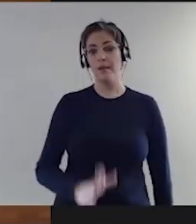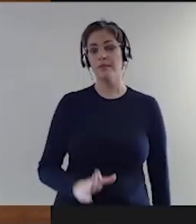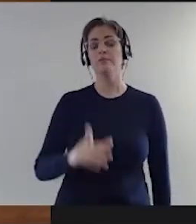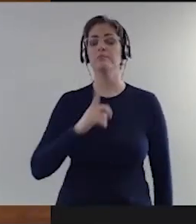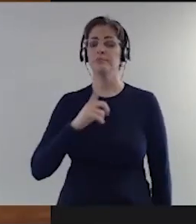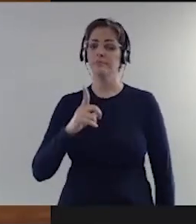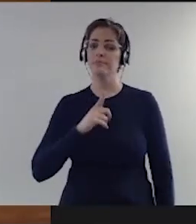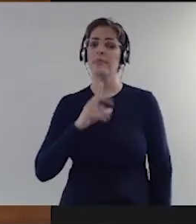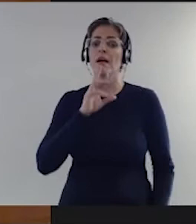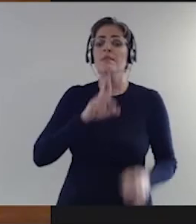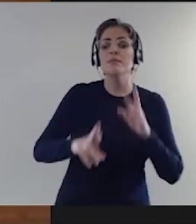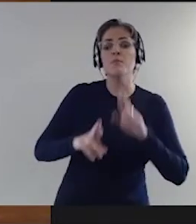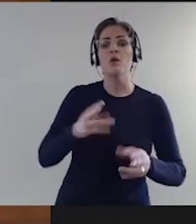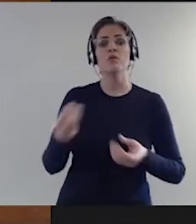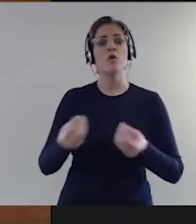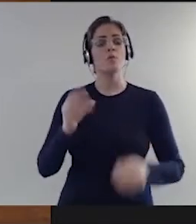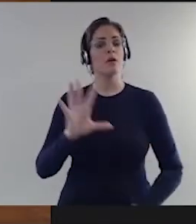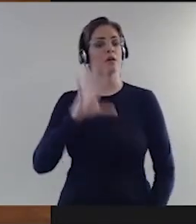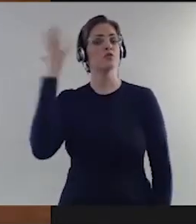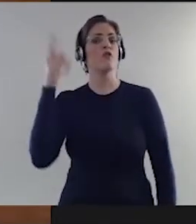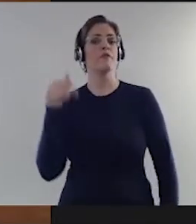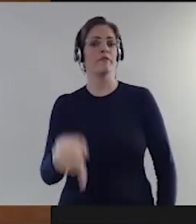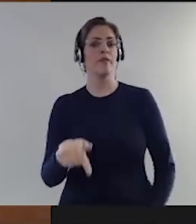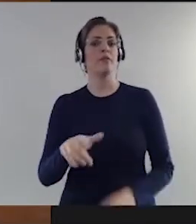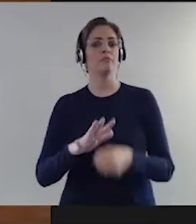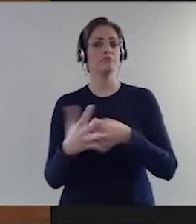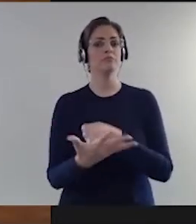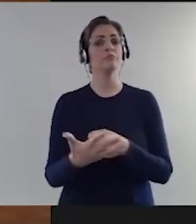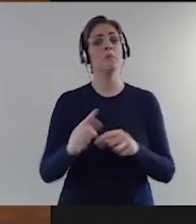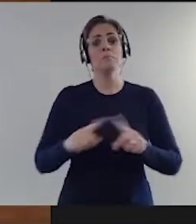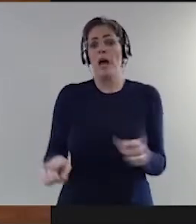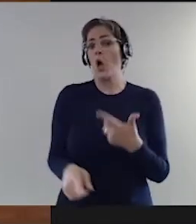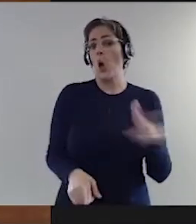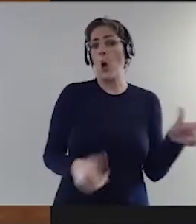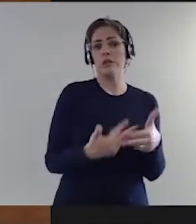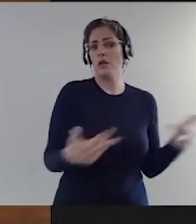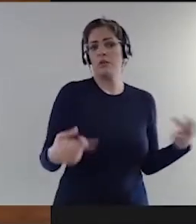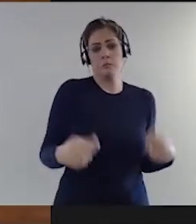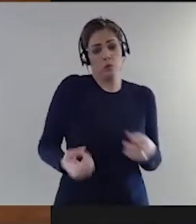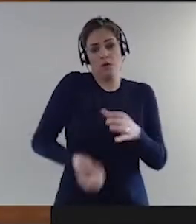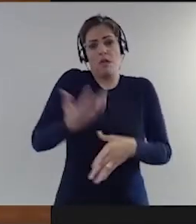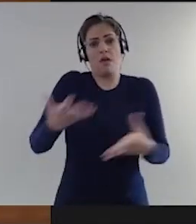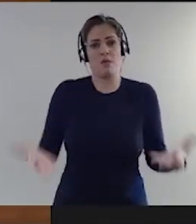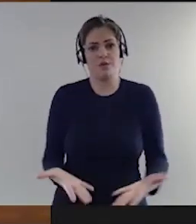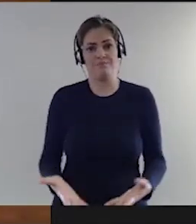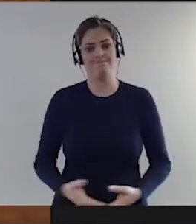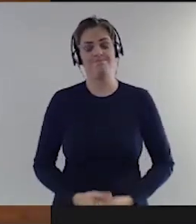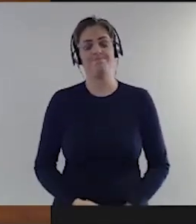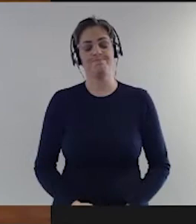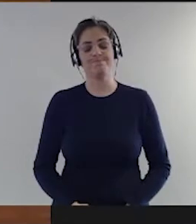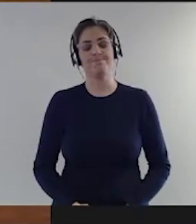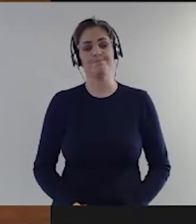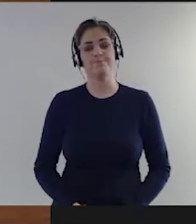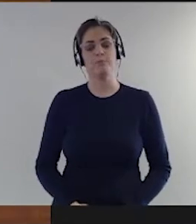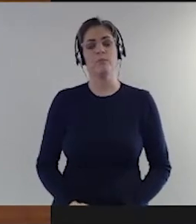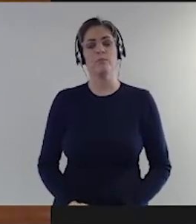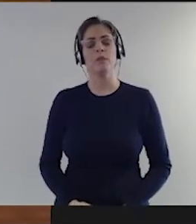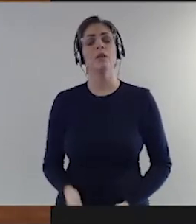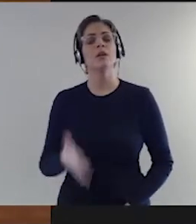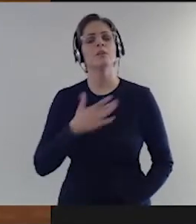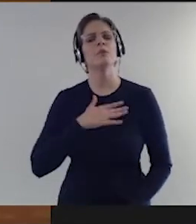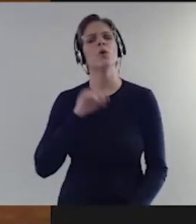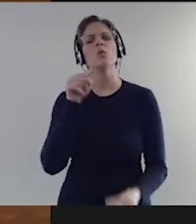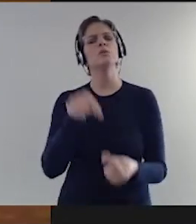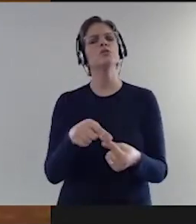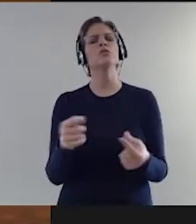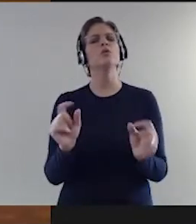algumas fórmulas para tratar da crise do Covid e outras tiveram que ser criadas. Né? E meu objetivo é tentar tratar um